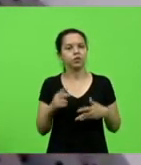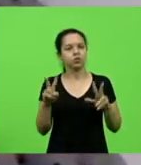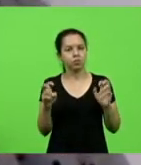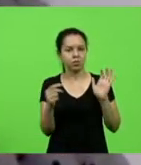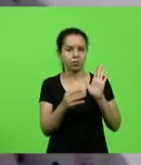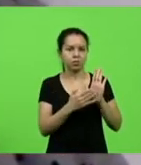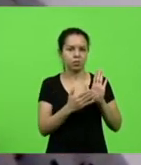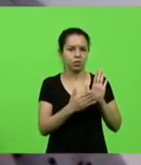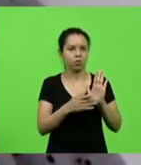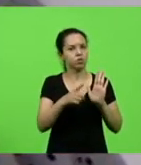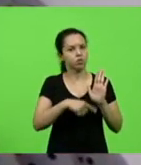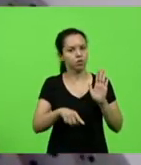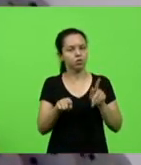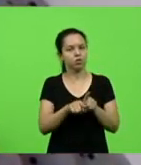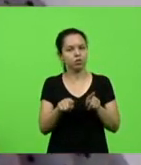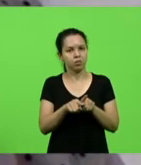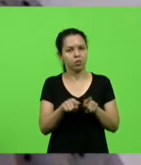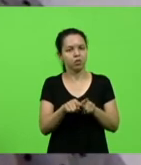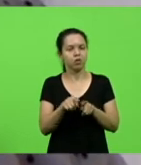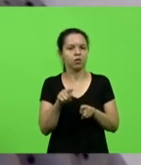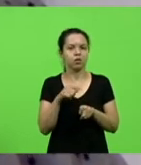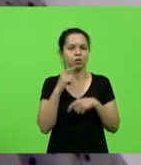os questionamentos. Né?